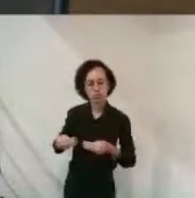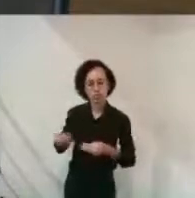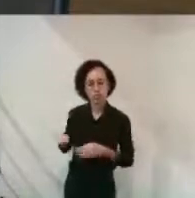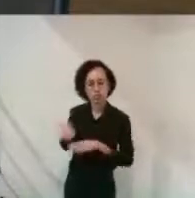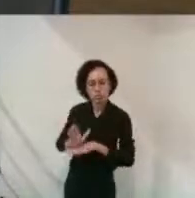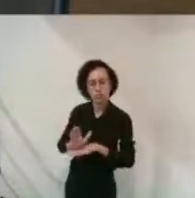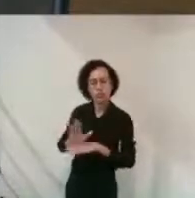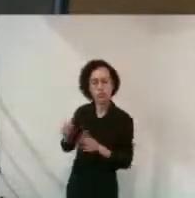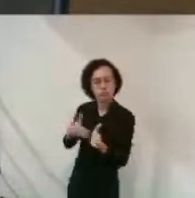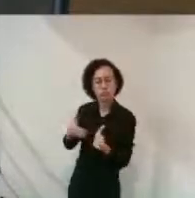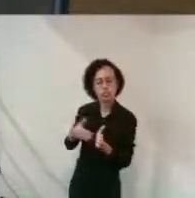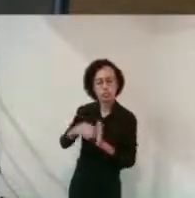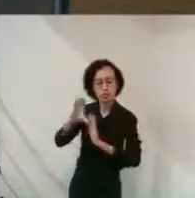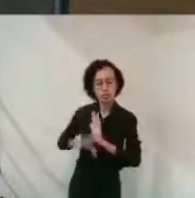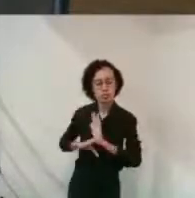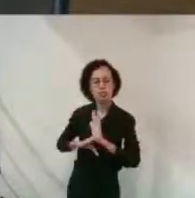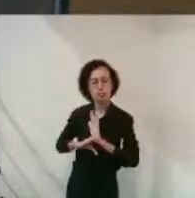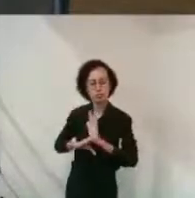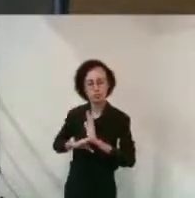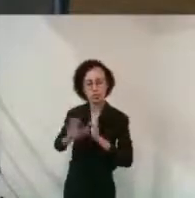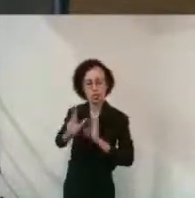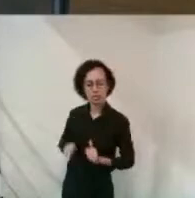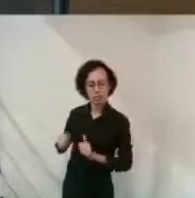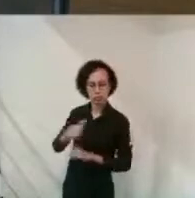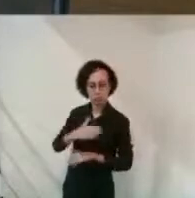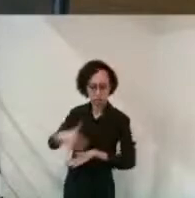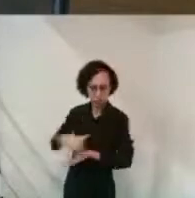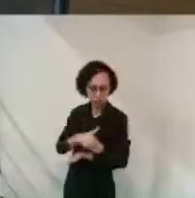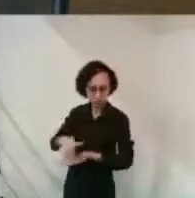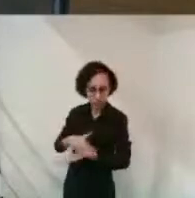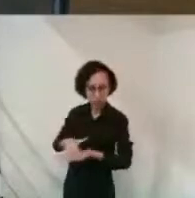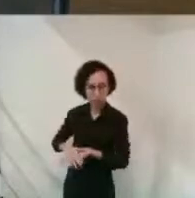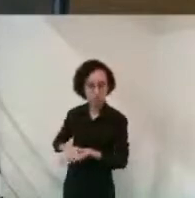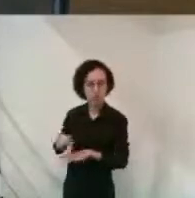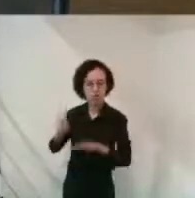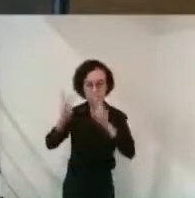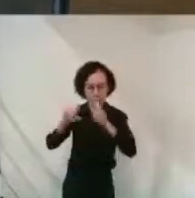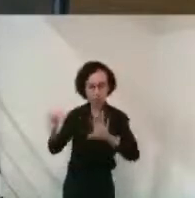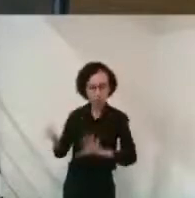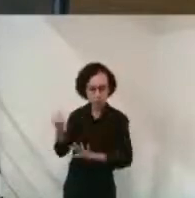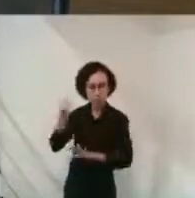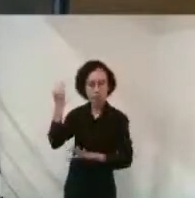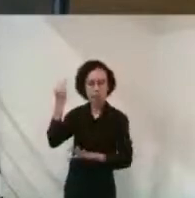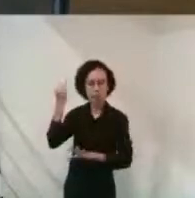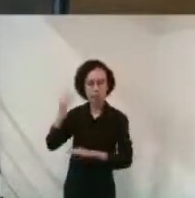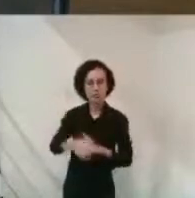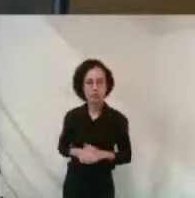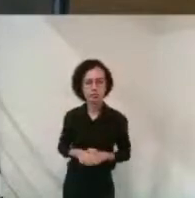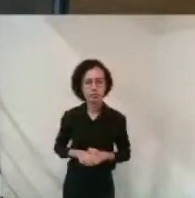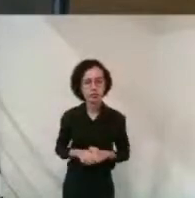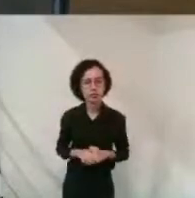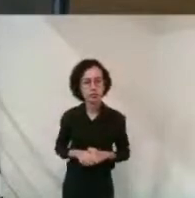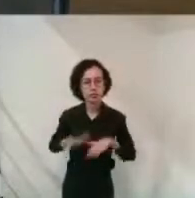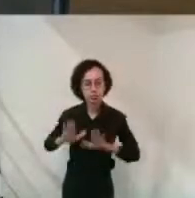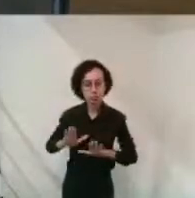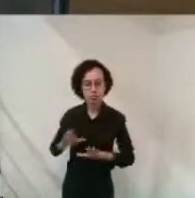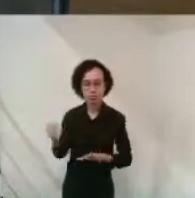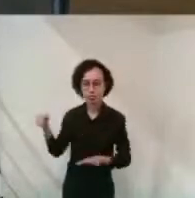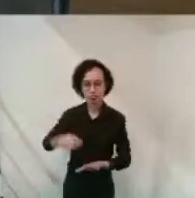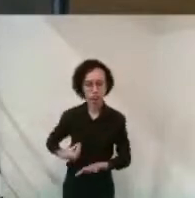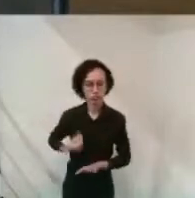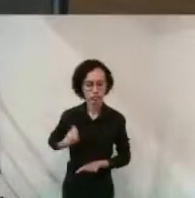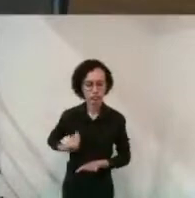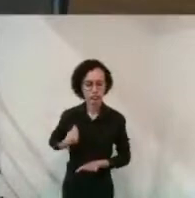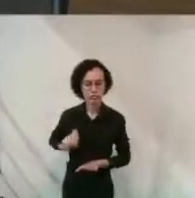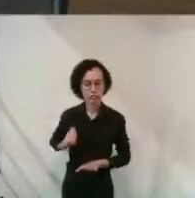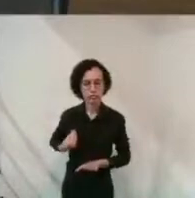sobre a função social do contrato de limpeza pública, um tema importantíssimo que a gente precisa se ater, mas ele não está aqui presente,